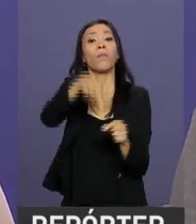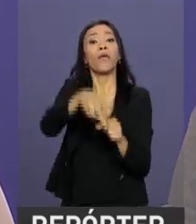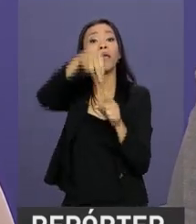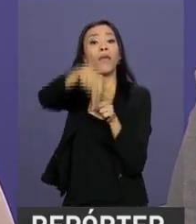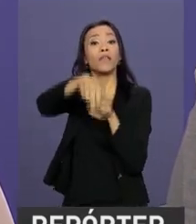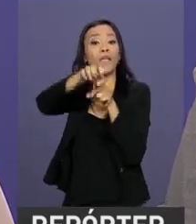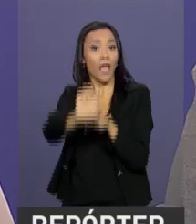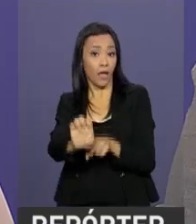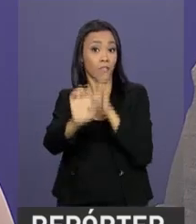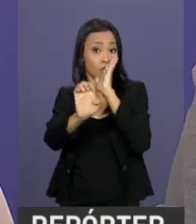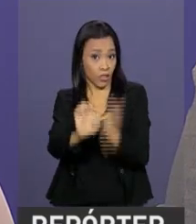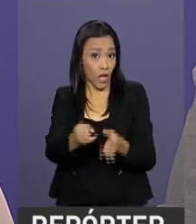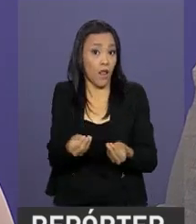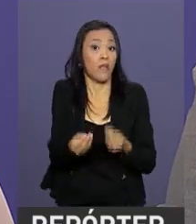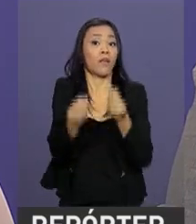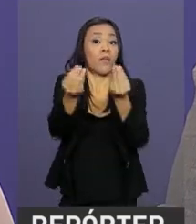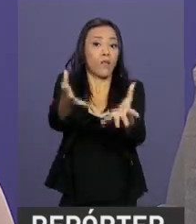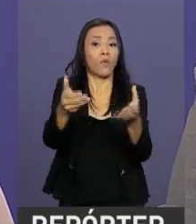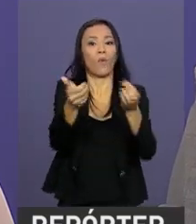Nacional, e